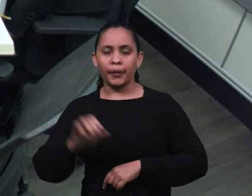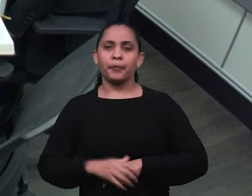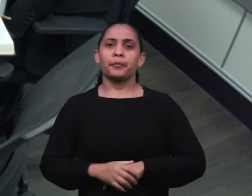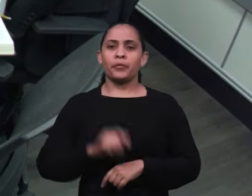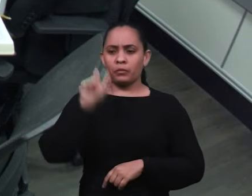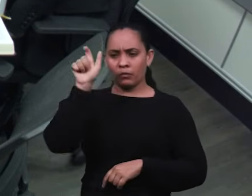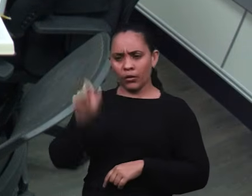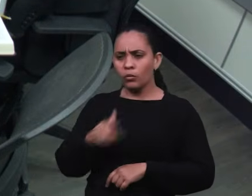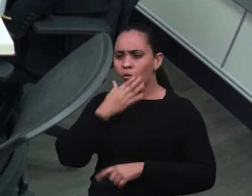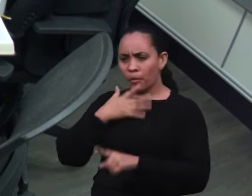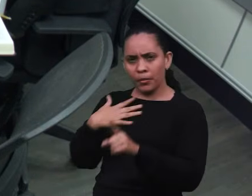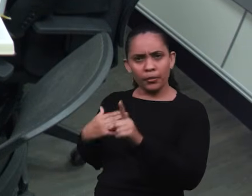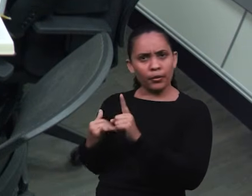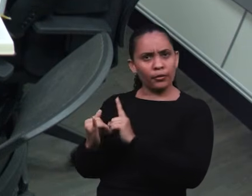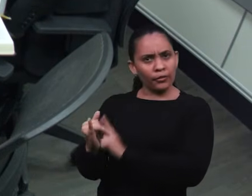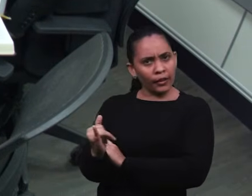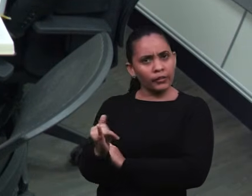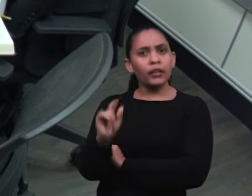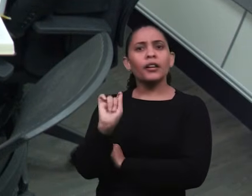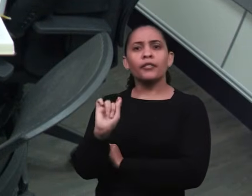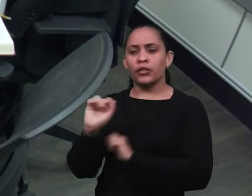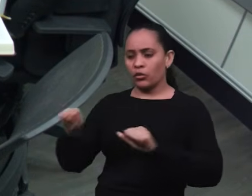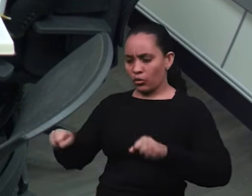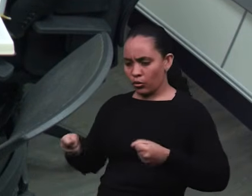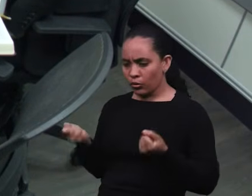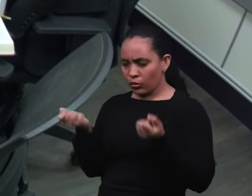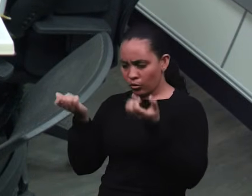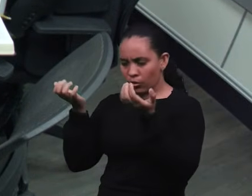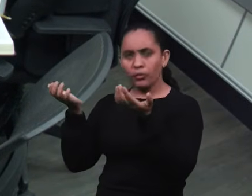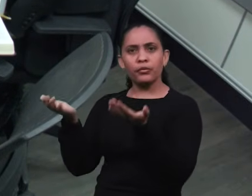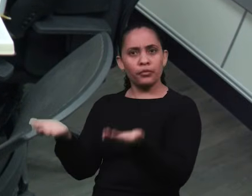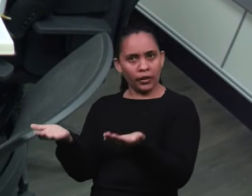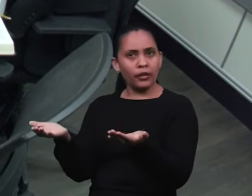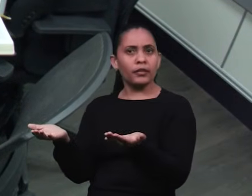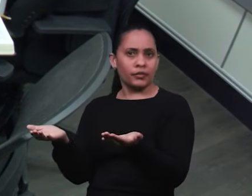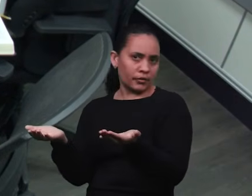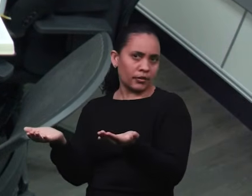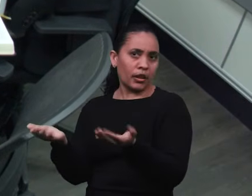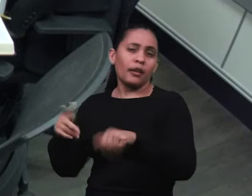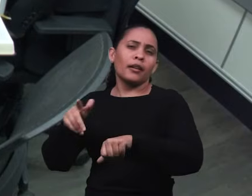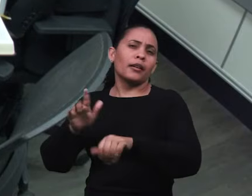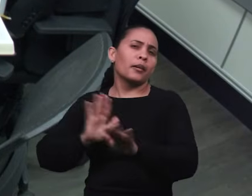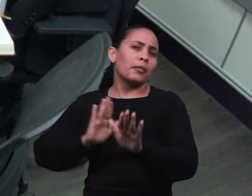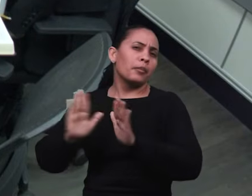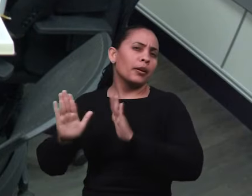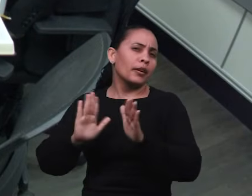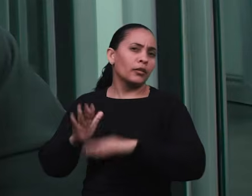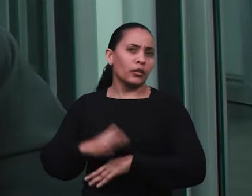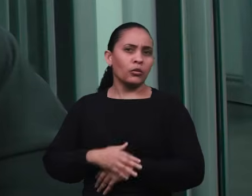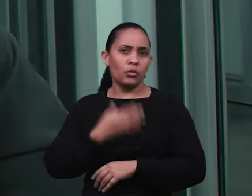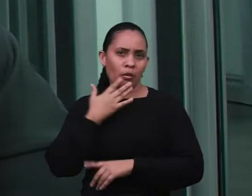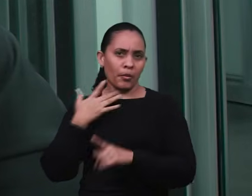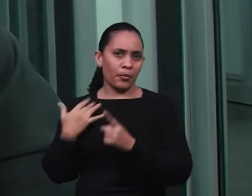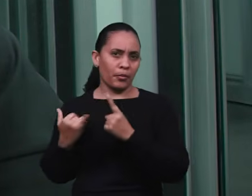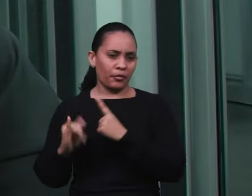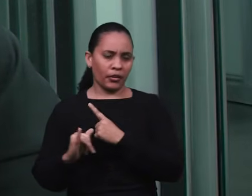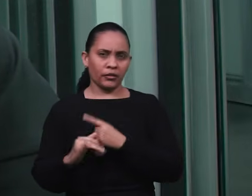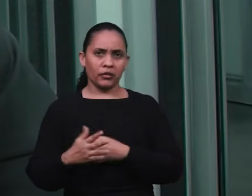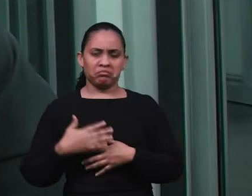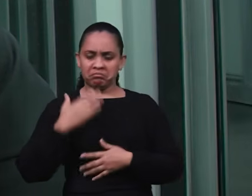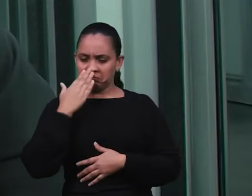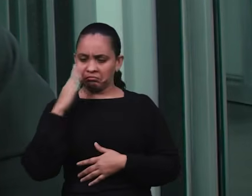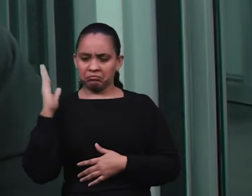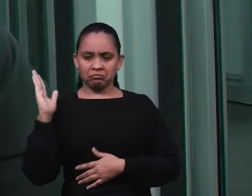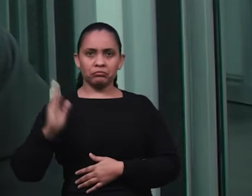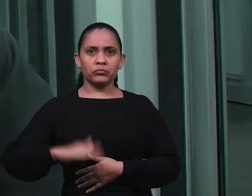o profeta, ele levou ofertas. Só que naquele momento ali, o profeta